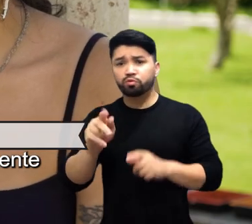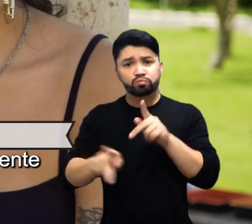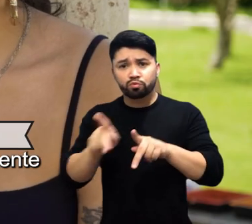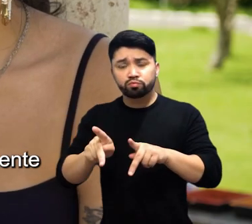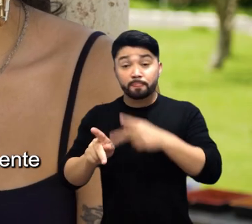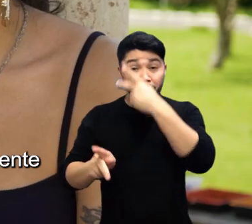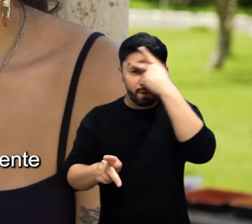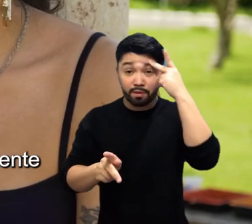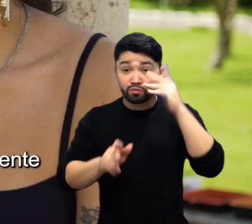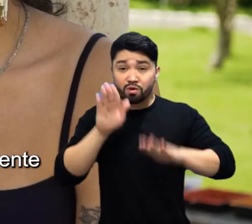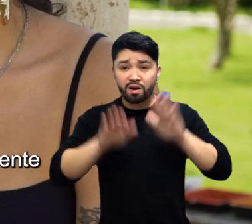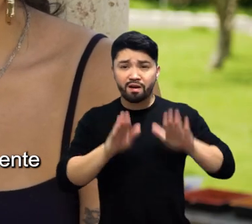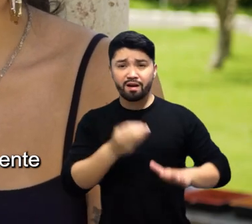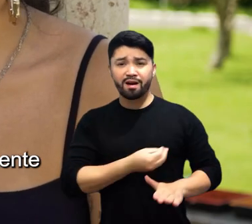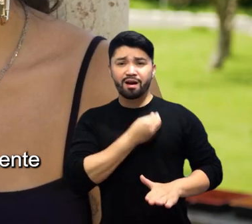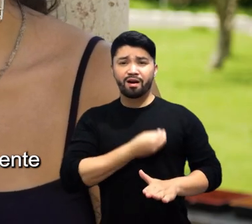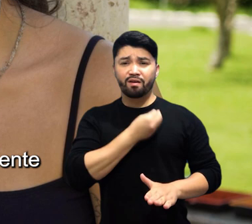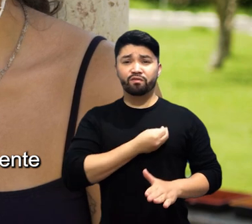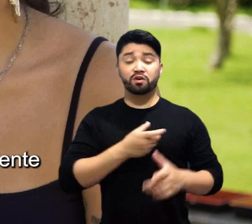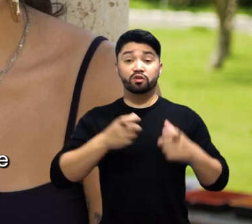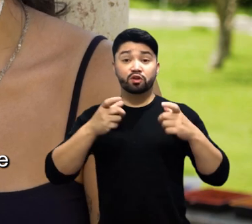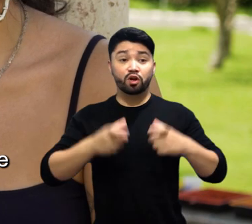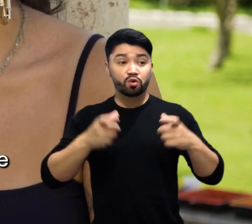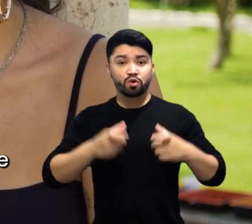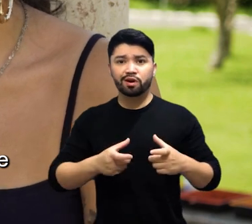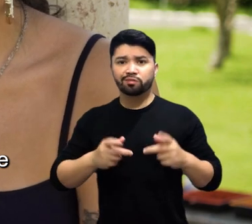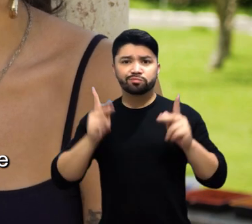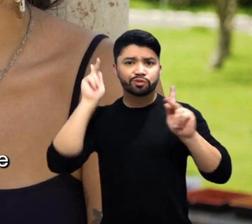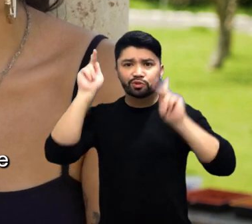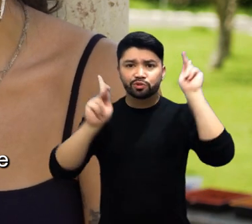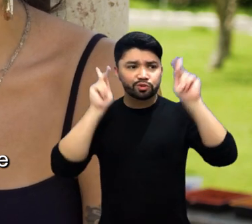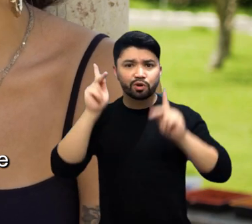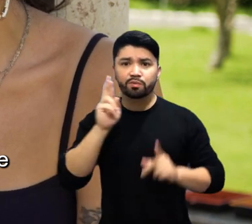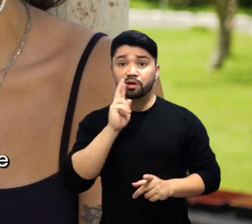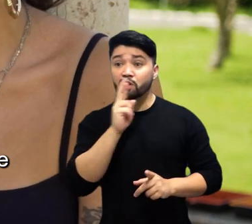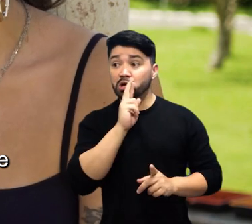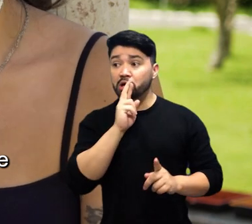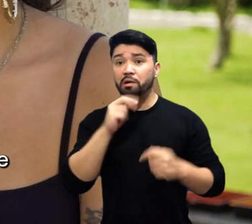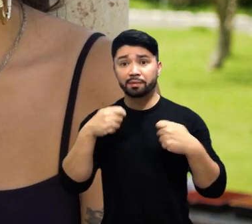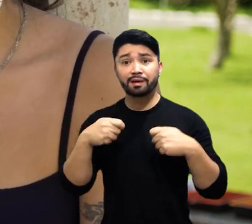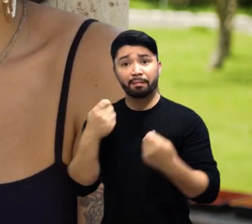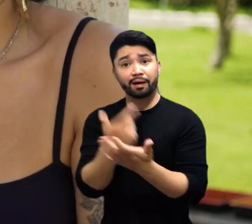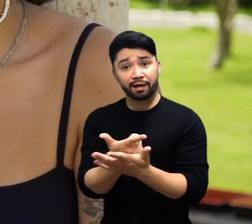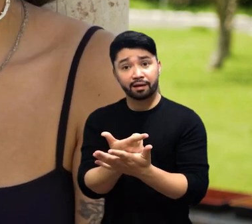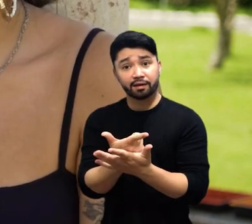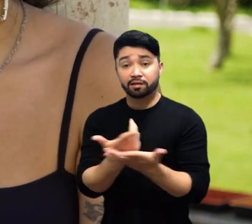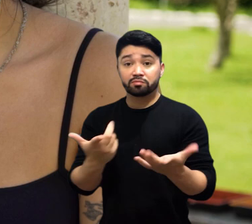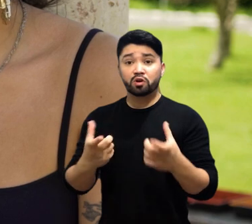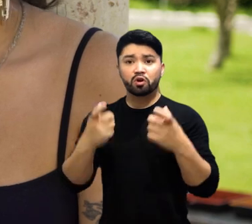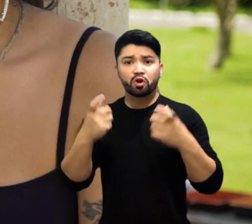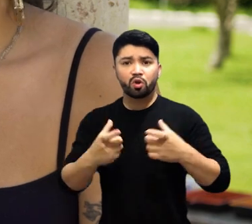elas passam a vida praticamente indo em lugares de consumo, em shopping, restaurante, lugares que você tem que pagar para estar ali, né, e são